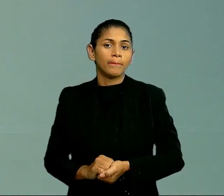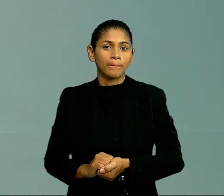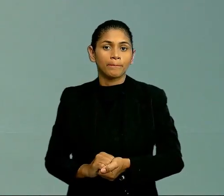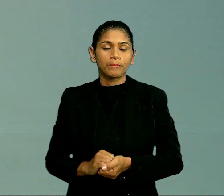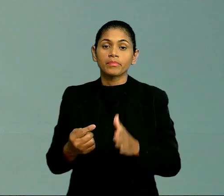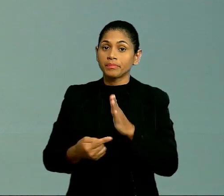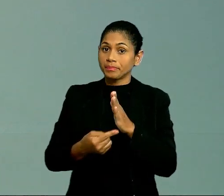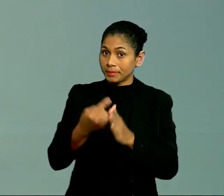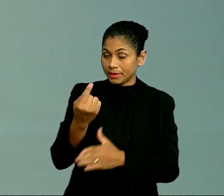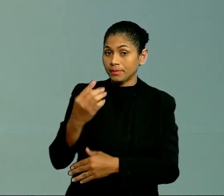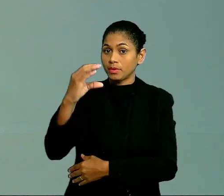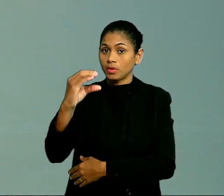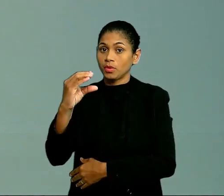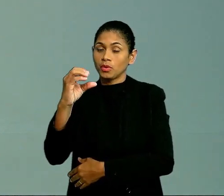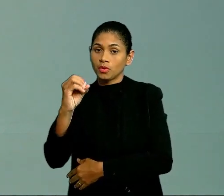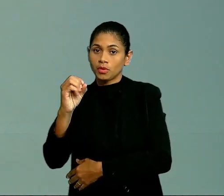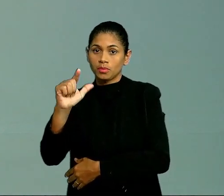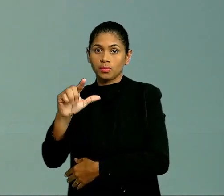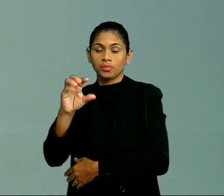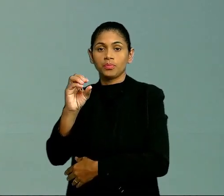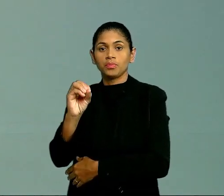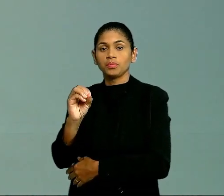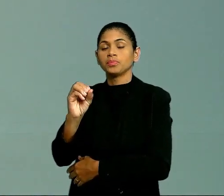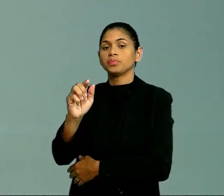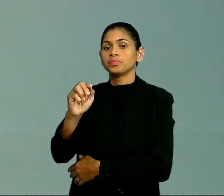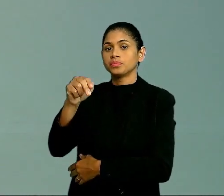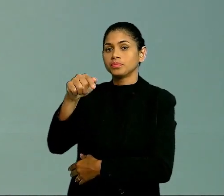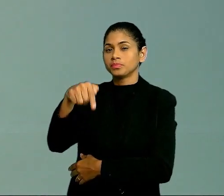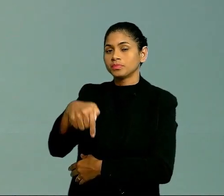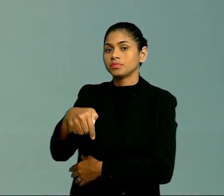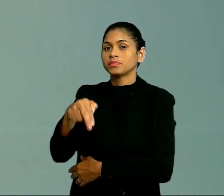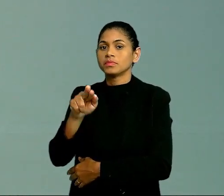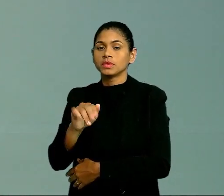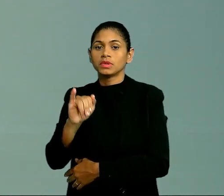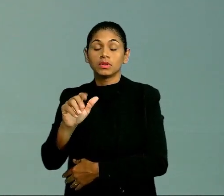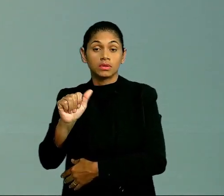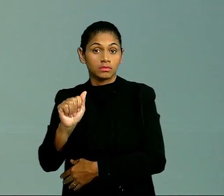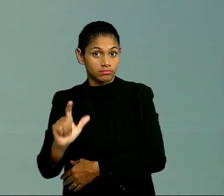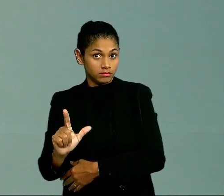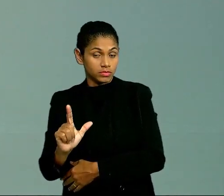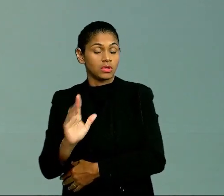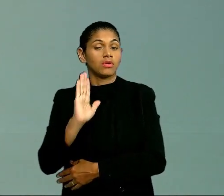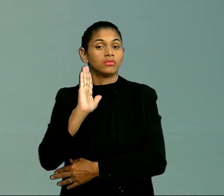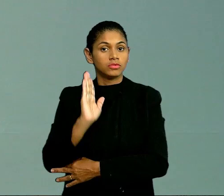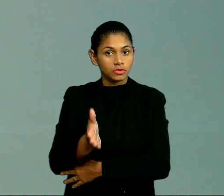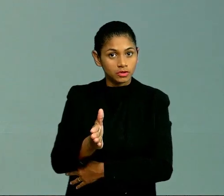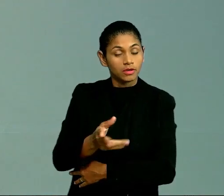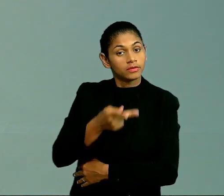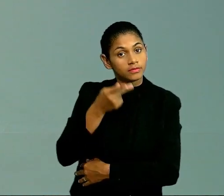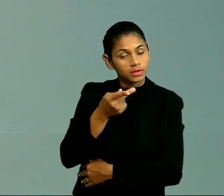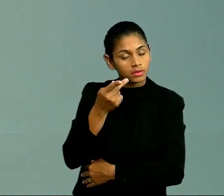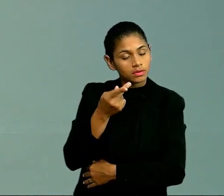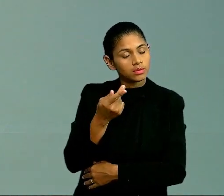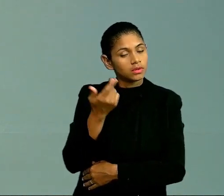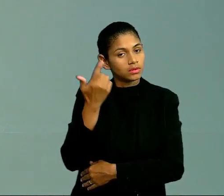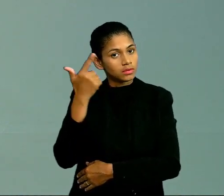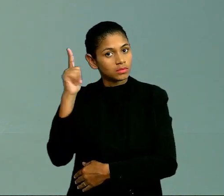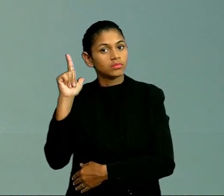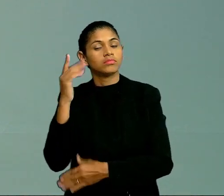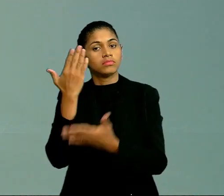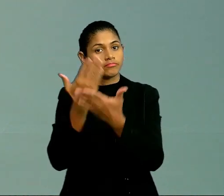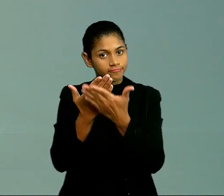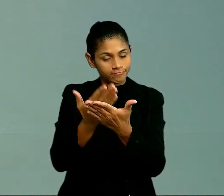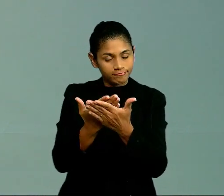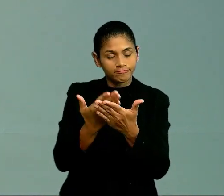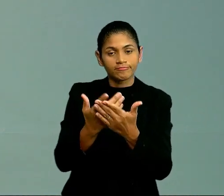o coloquial, o uso da linguagem coloquial. Se você estudou, como já mencionado em outras aulas, variação linguística,